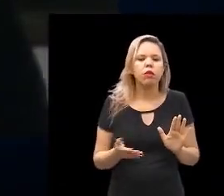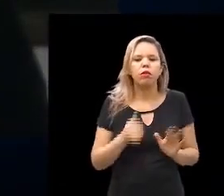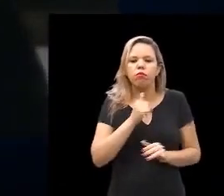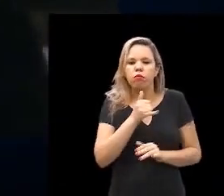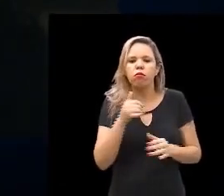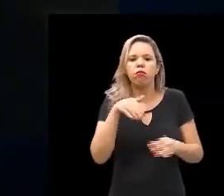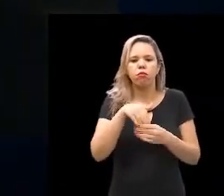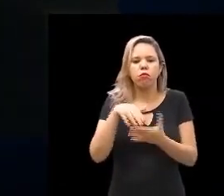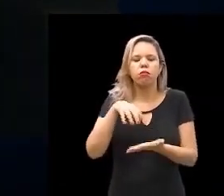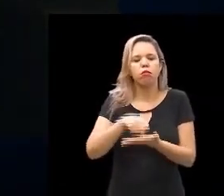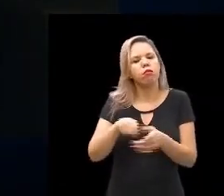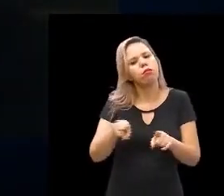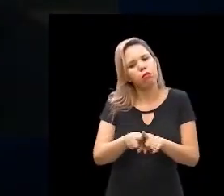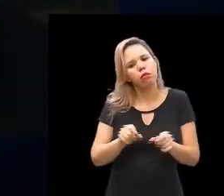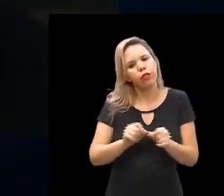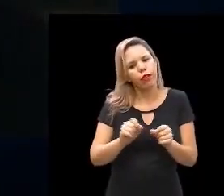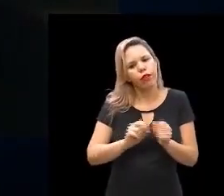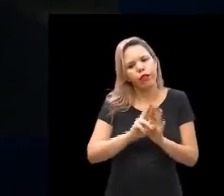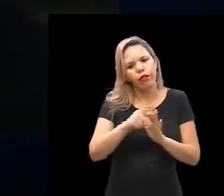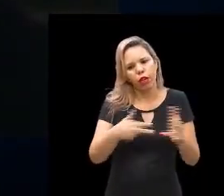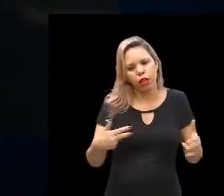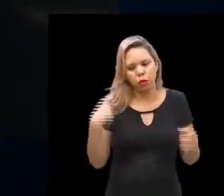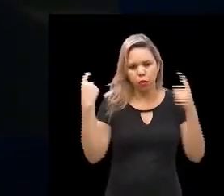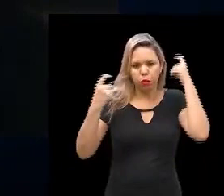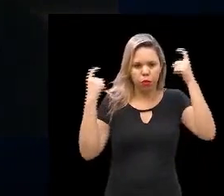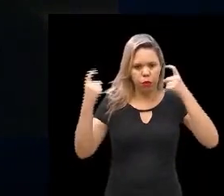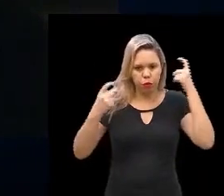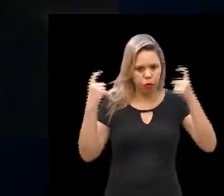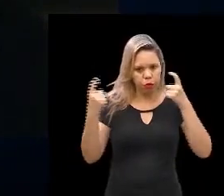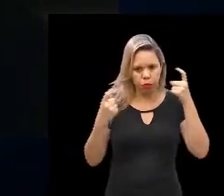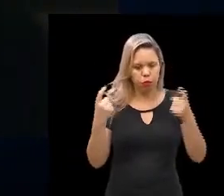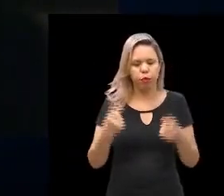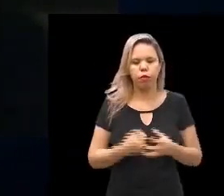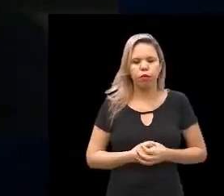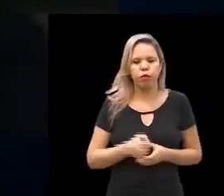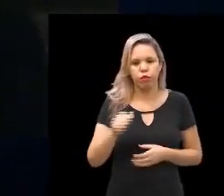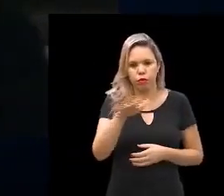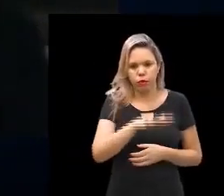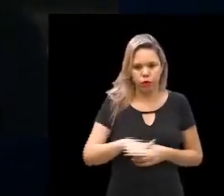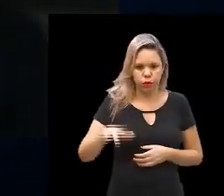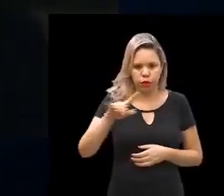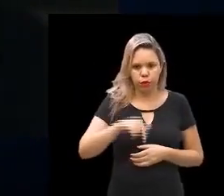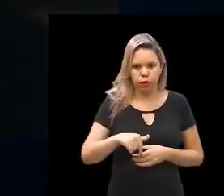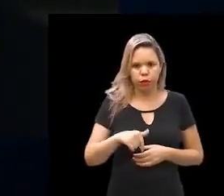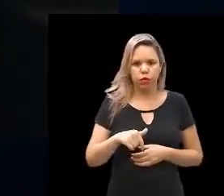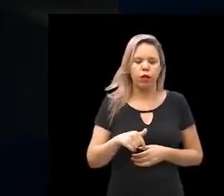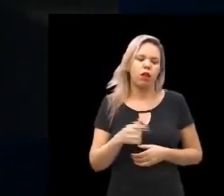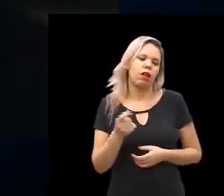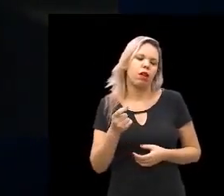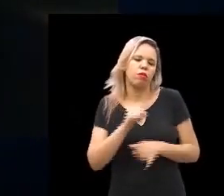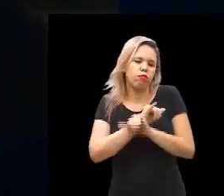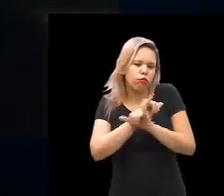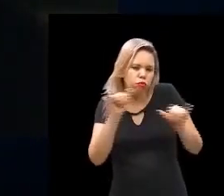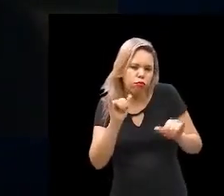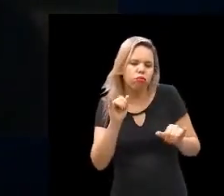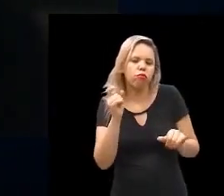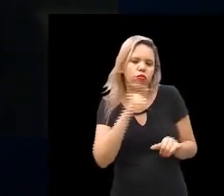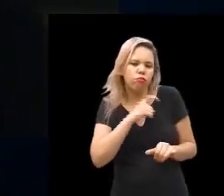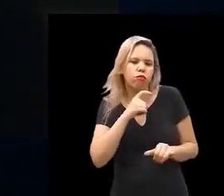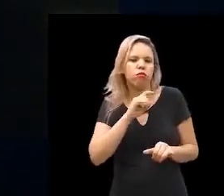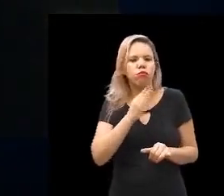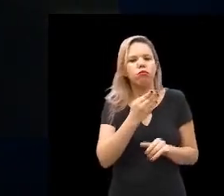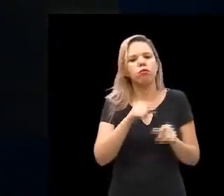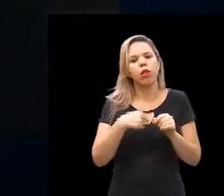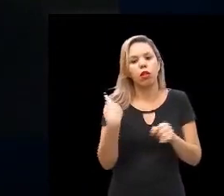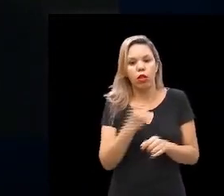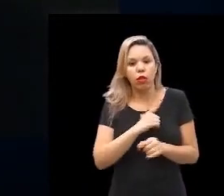traz diversas situações e a nossa maior preocupação em termos gerais são com as fake news, né? Porque a gente vai ter uma